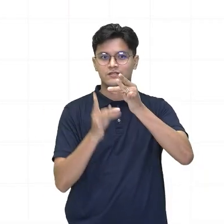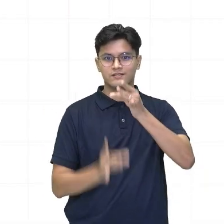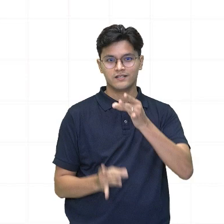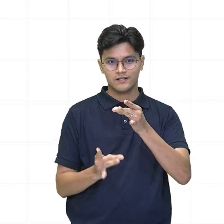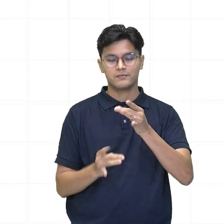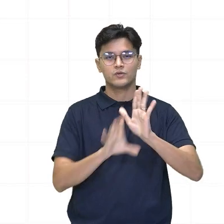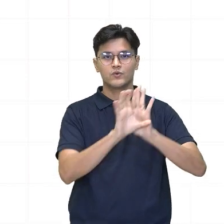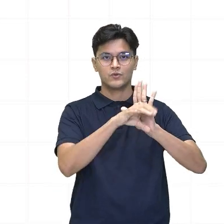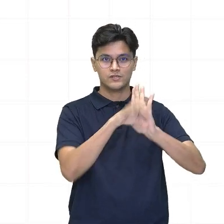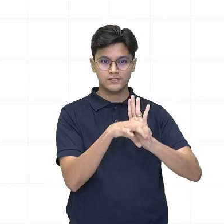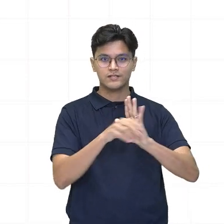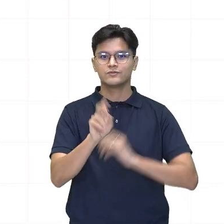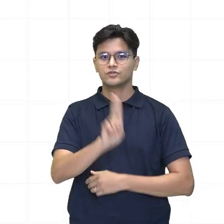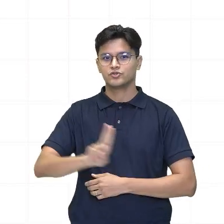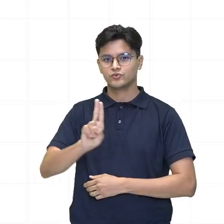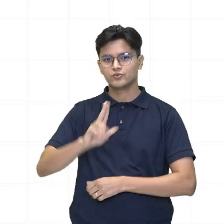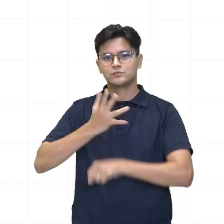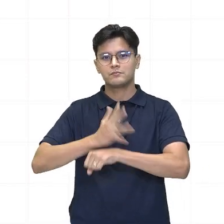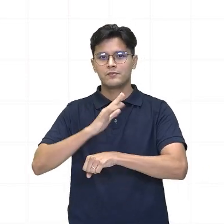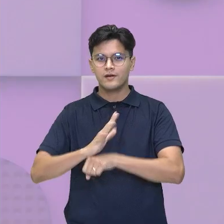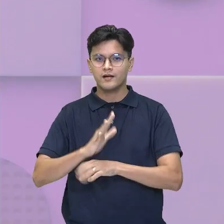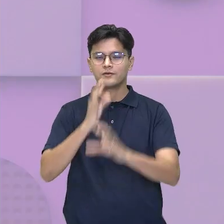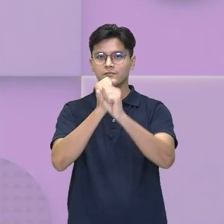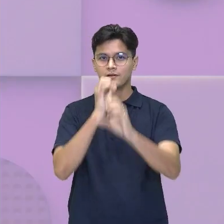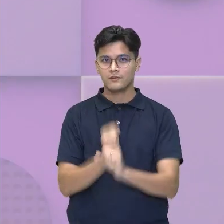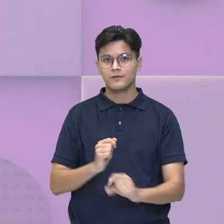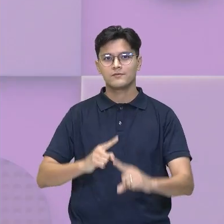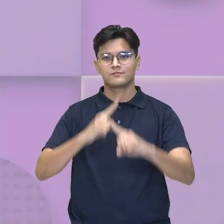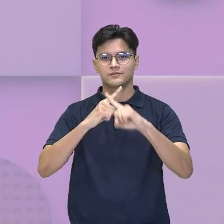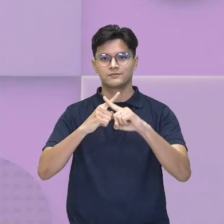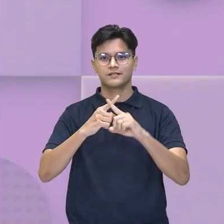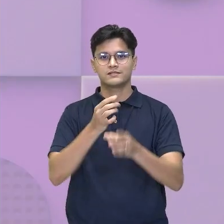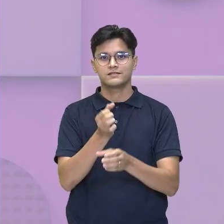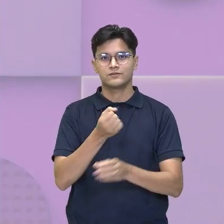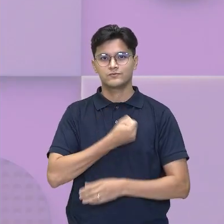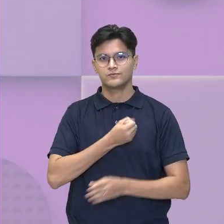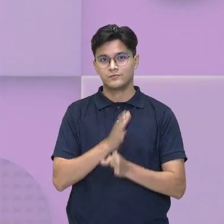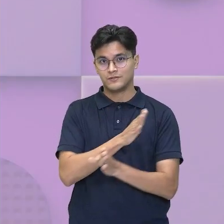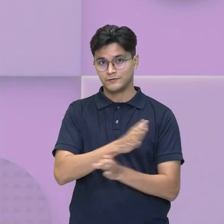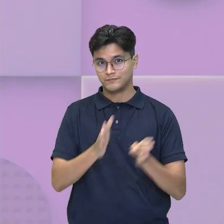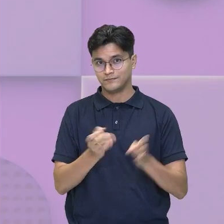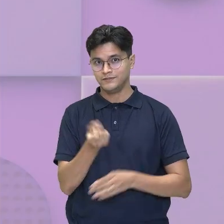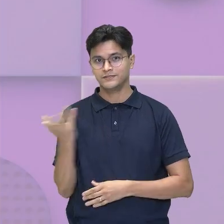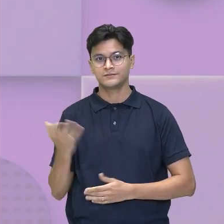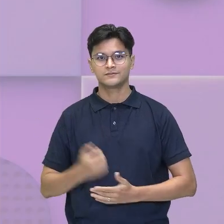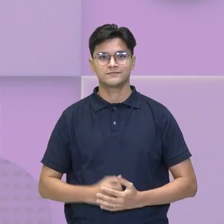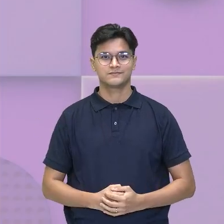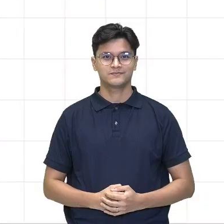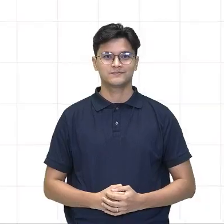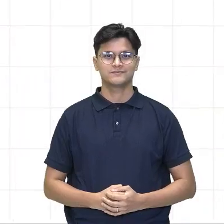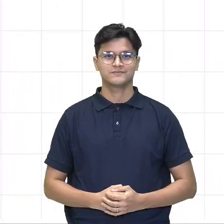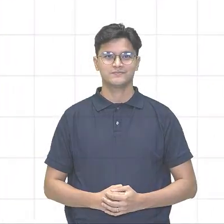aplicação de multiplicação de números inteiros. Então, vamos para a nossa aula.